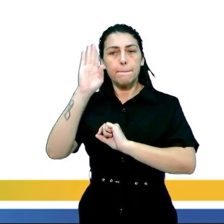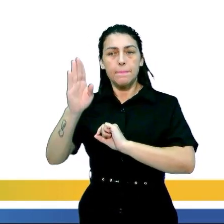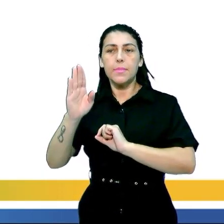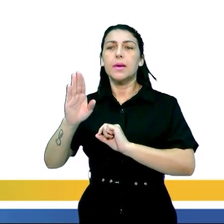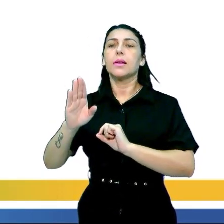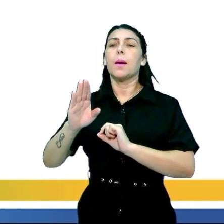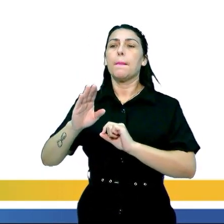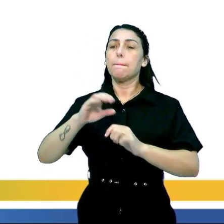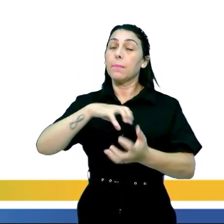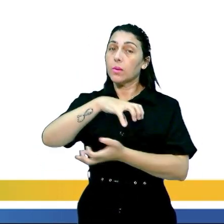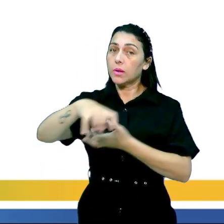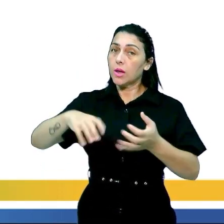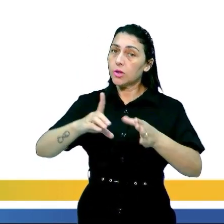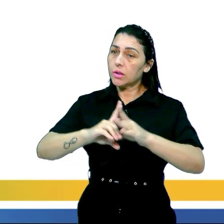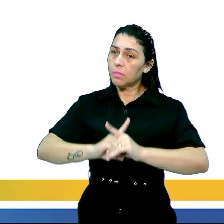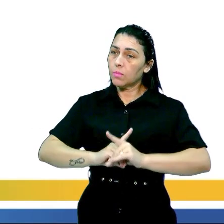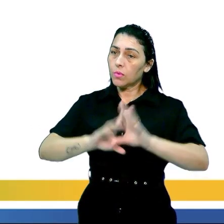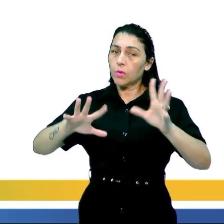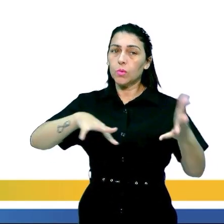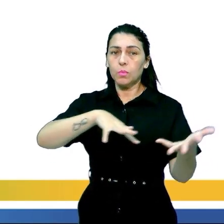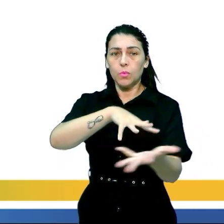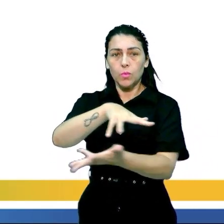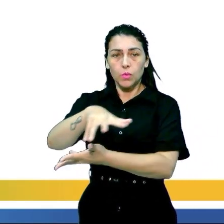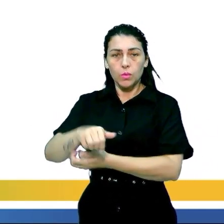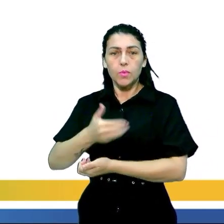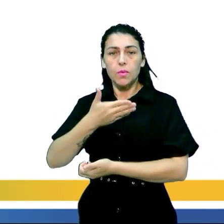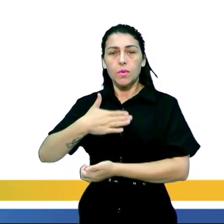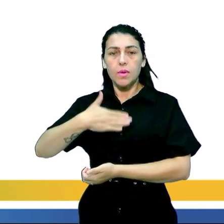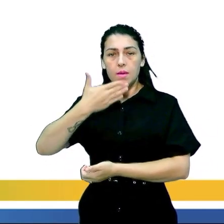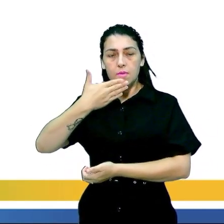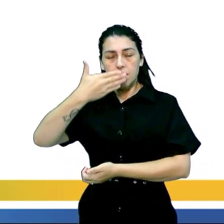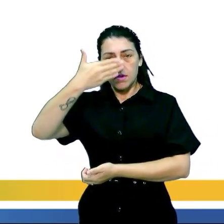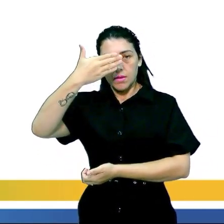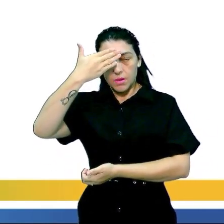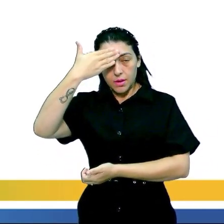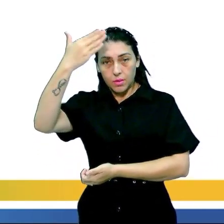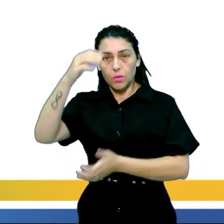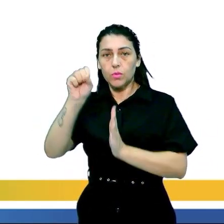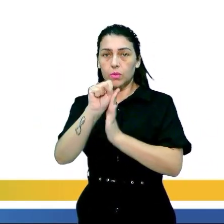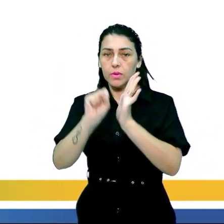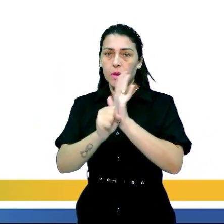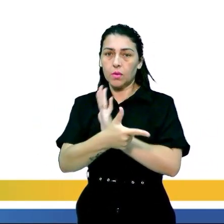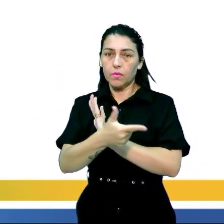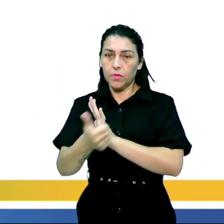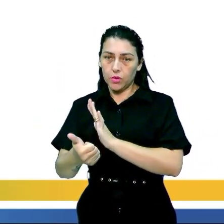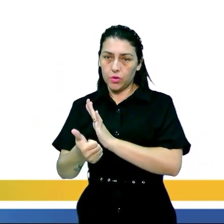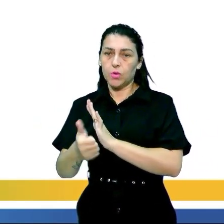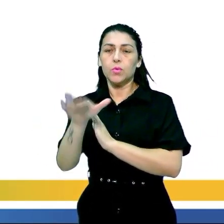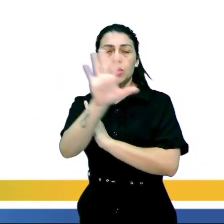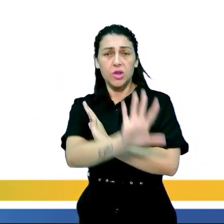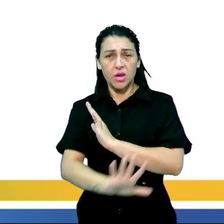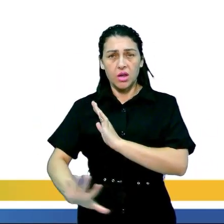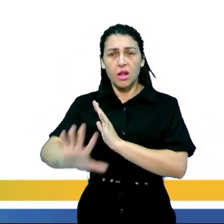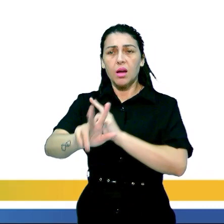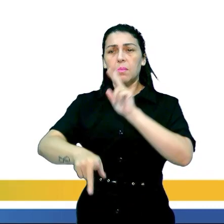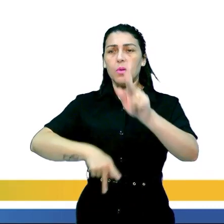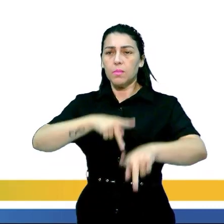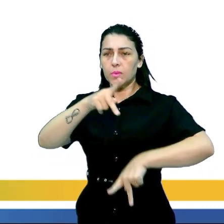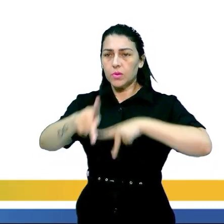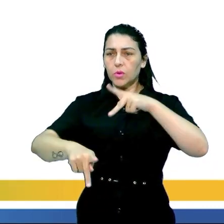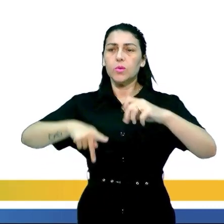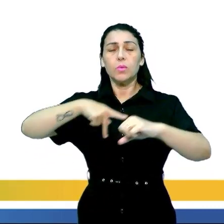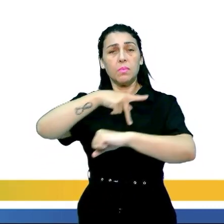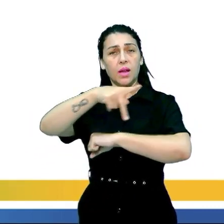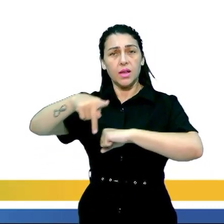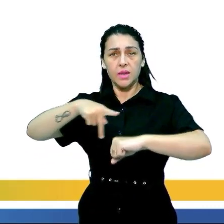primeira grande onda de protestos democráticos do mundo árabe do século XXI. De modo geral, a população